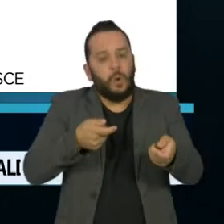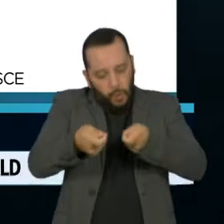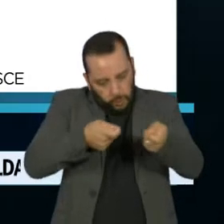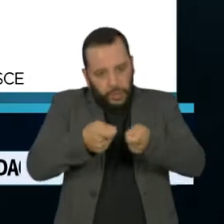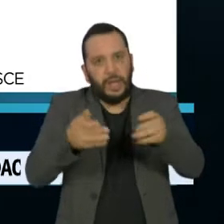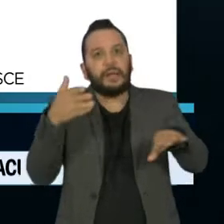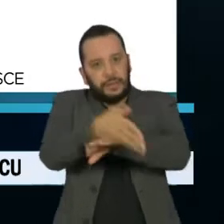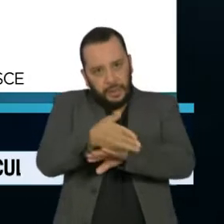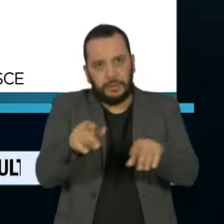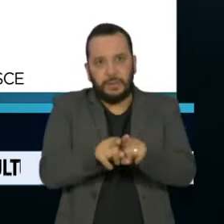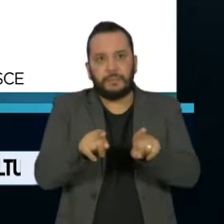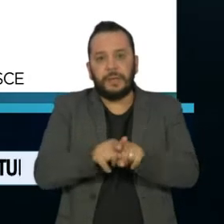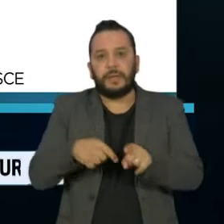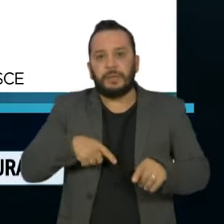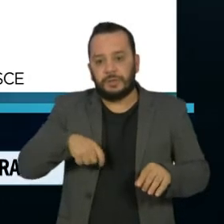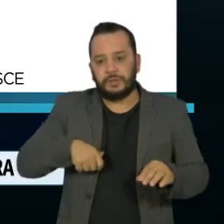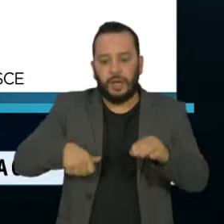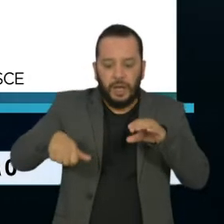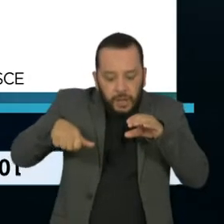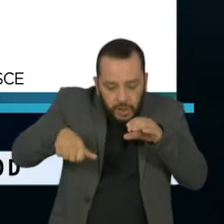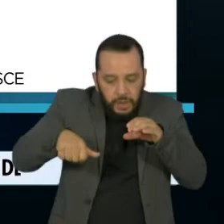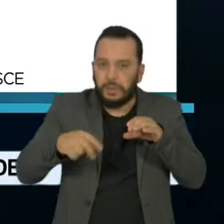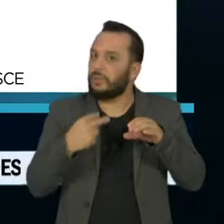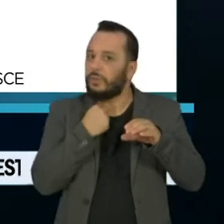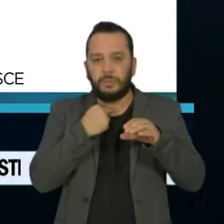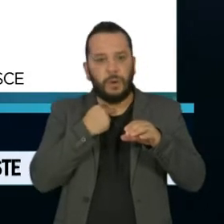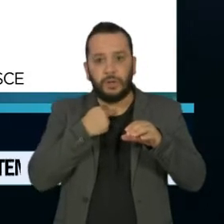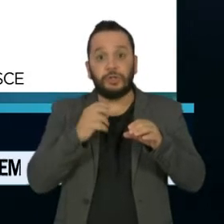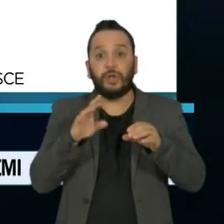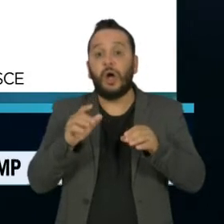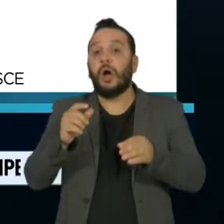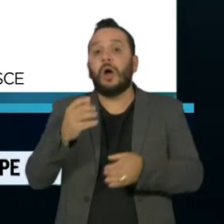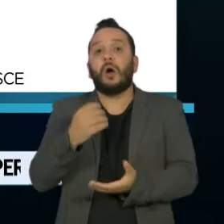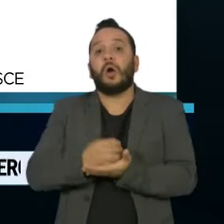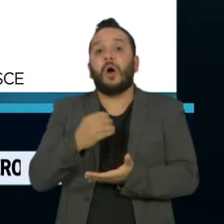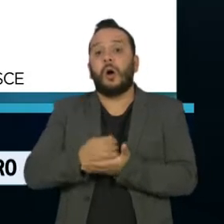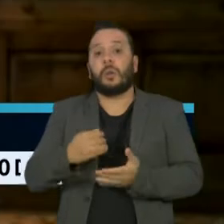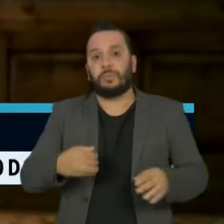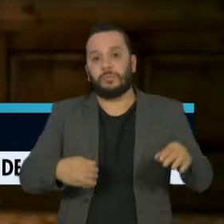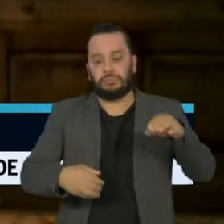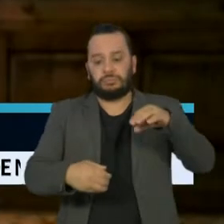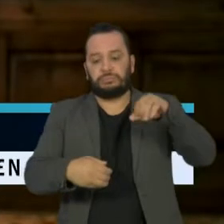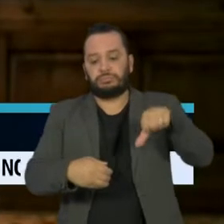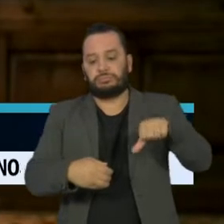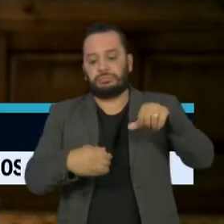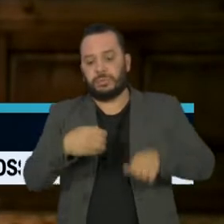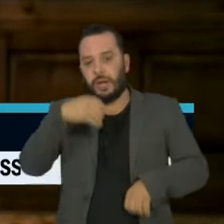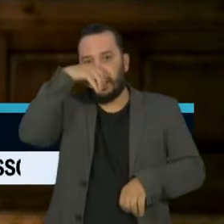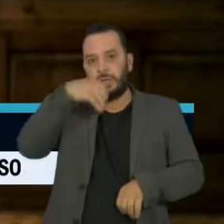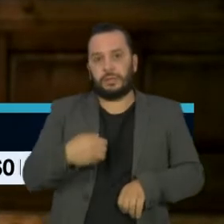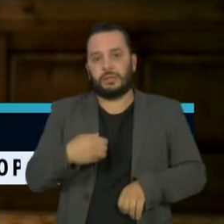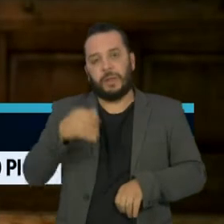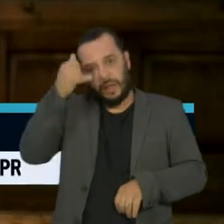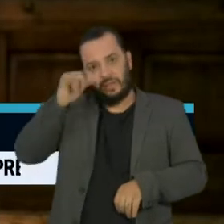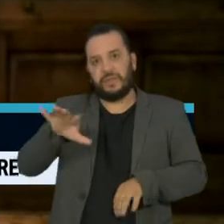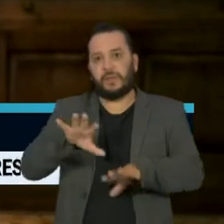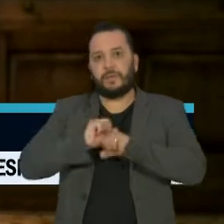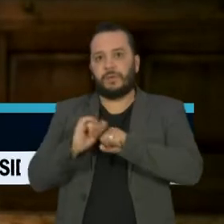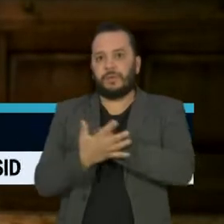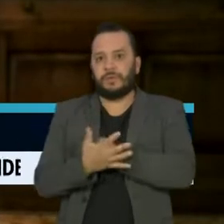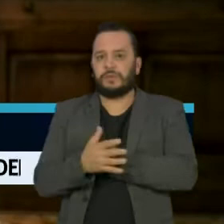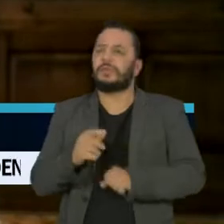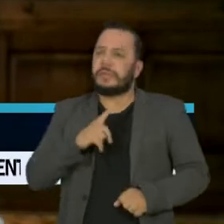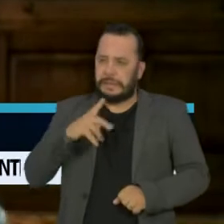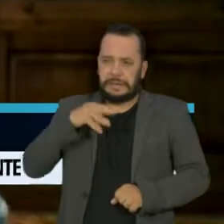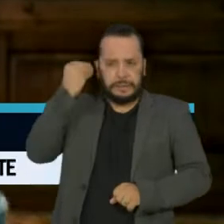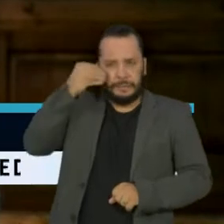os bebedouros só devem ser usados com copos para evitar a contaminação por saliva protocolo que foi baseado em experiências